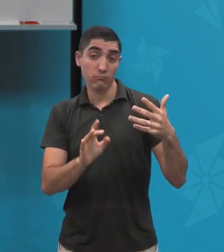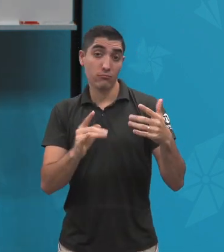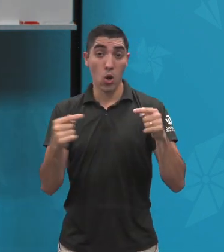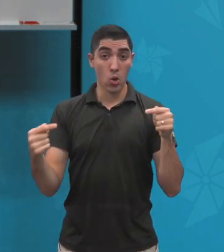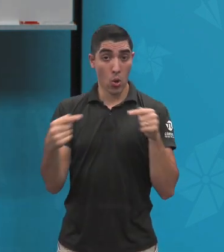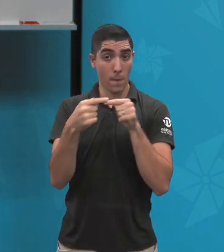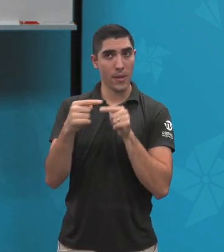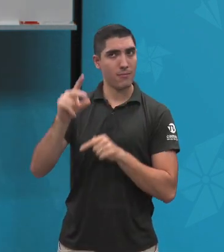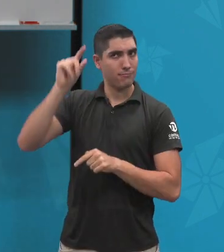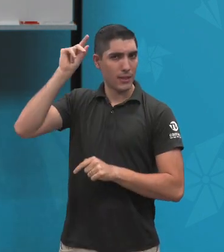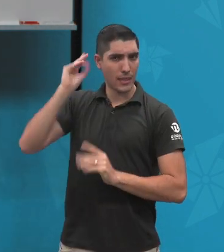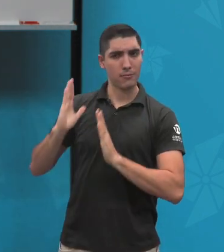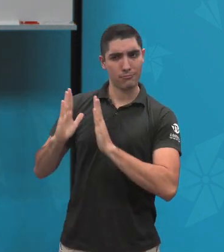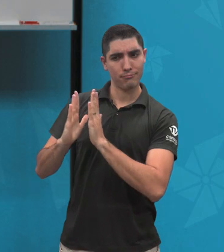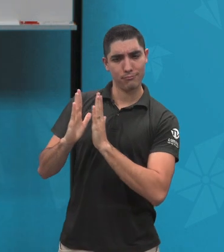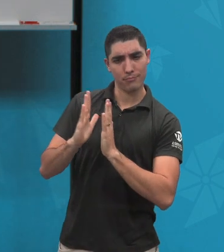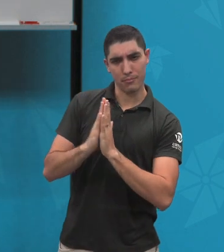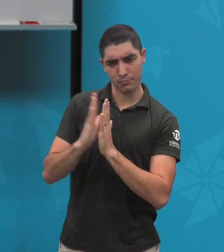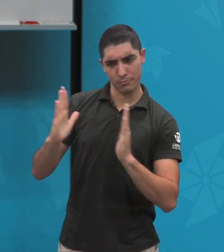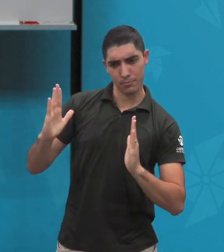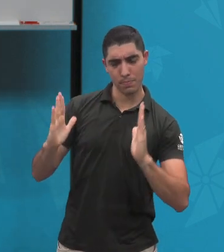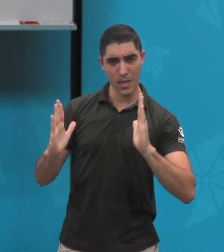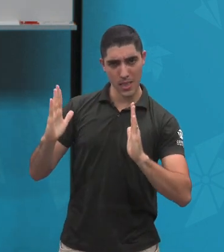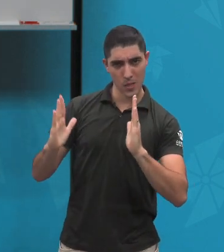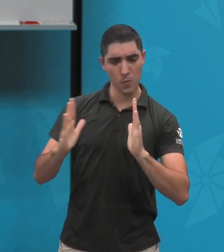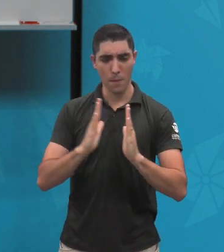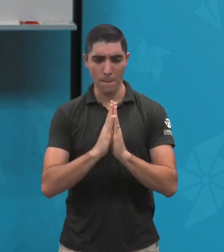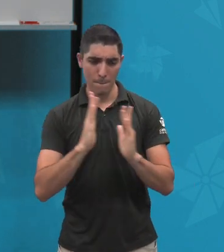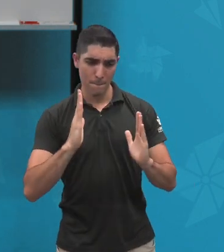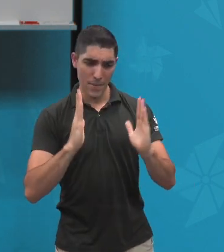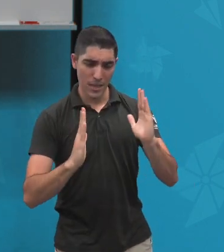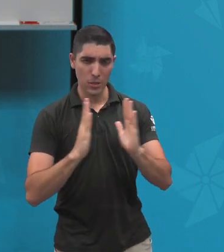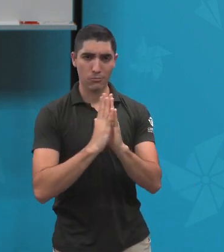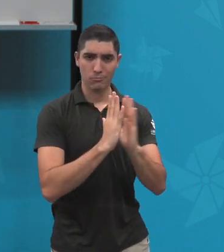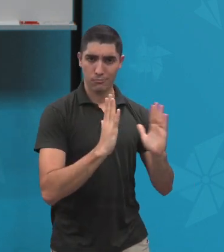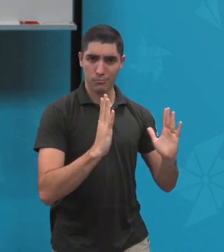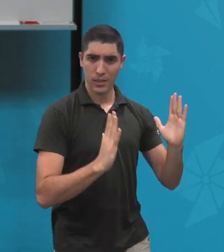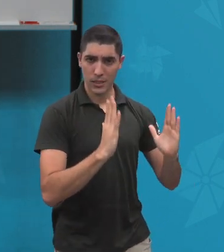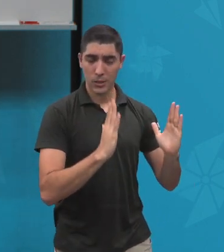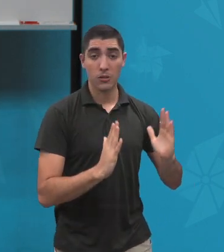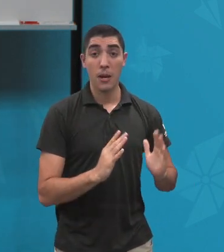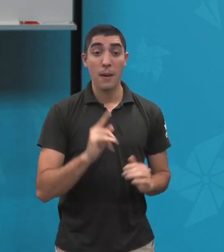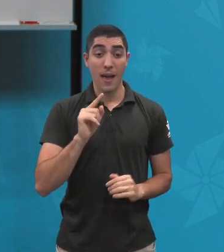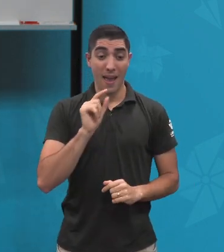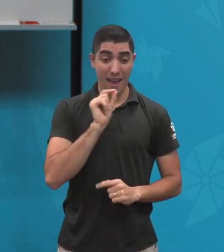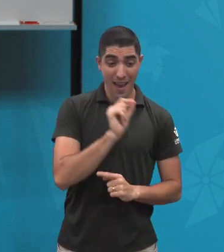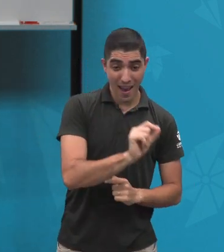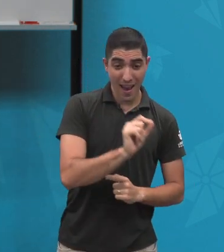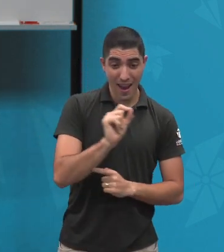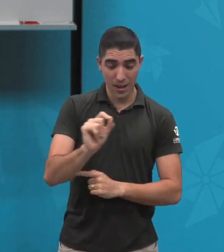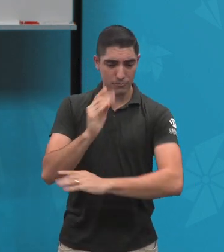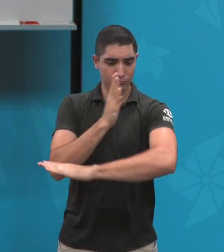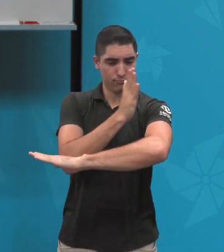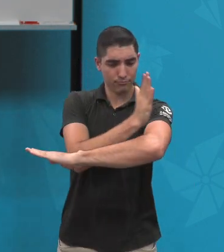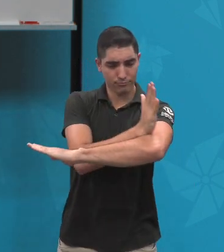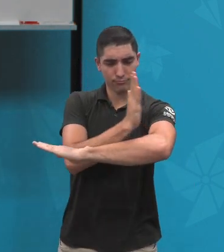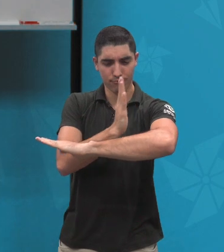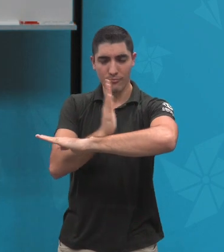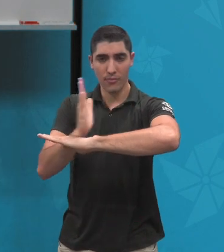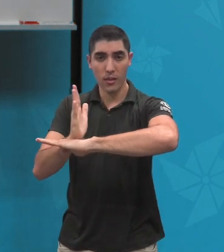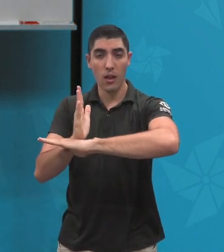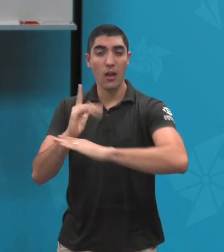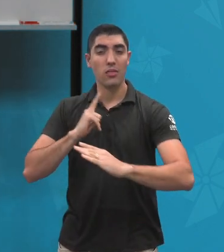uma determinada época, e eles acabam apresentando algumas características mais ou menos